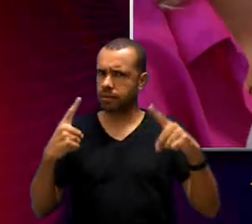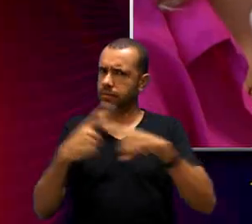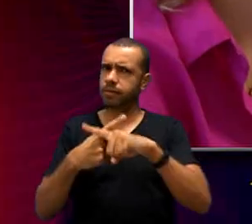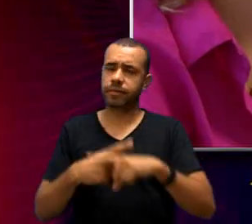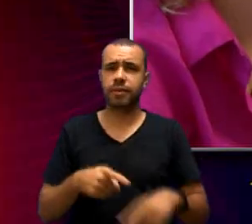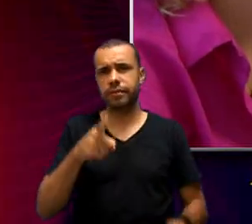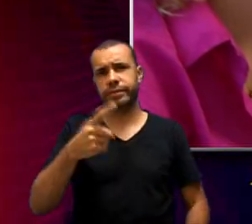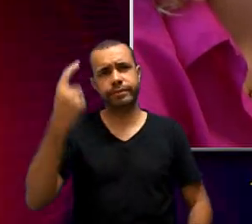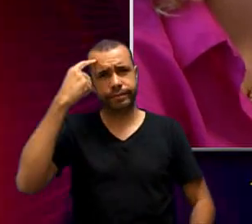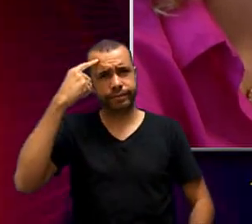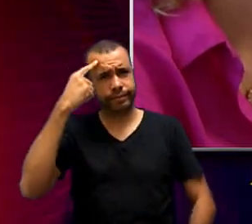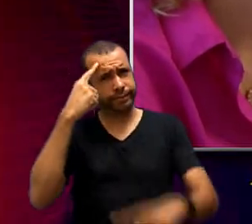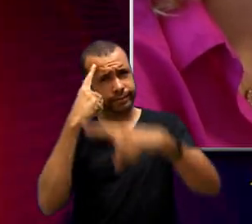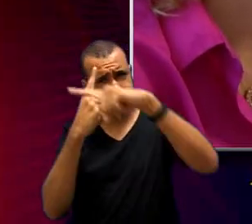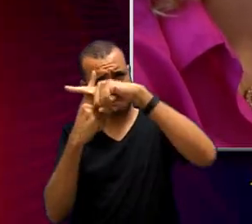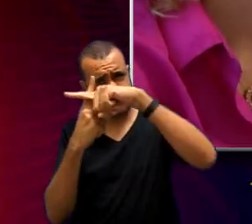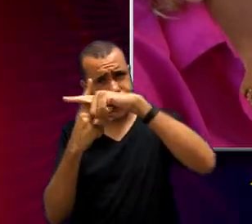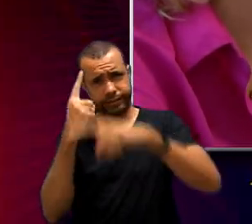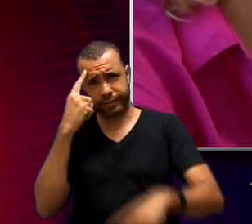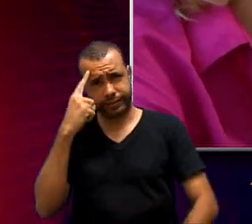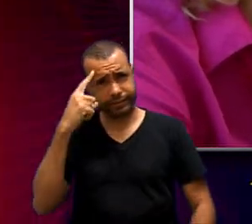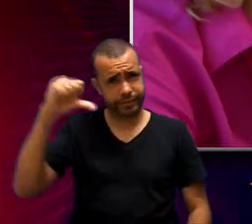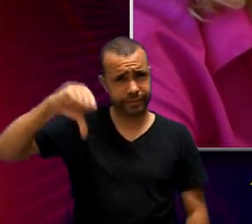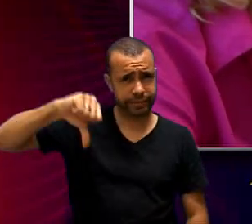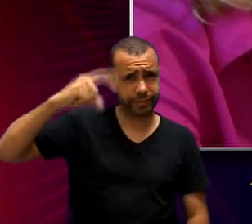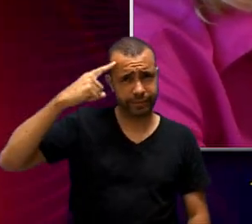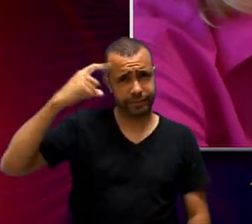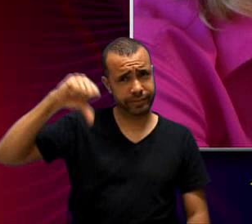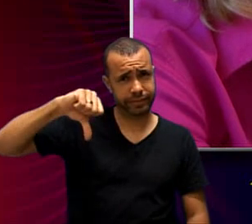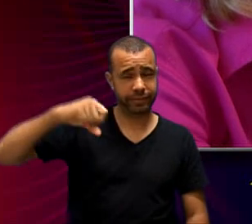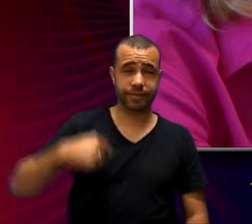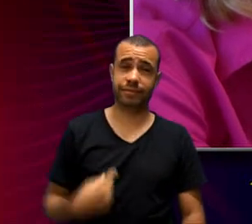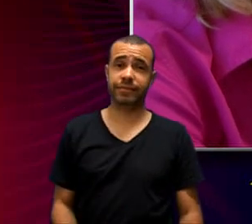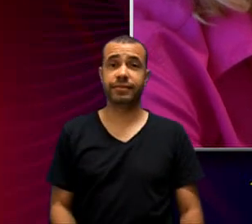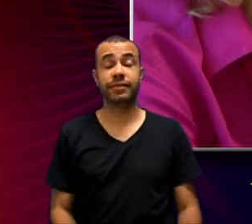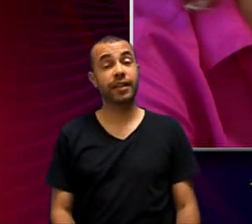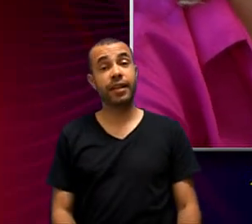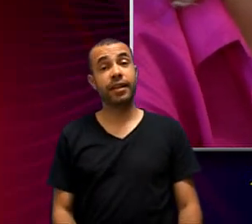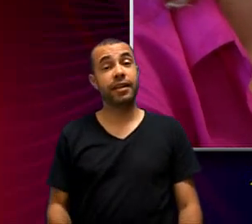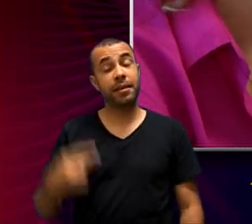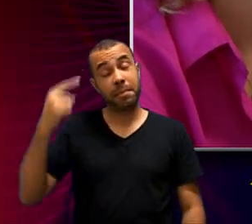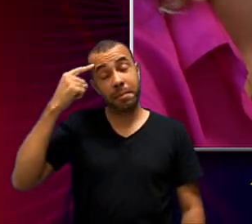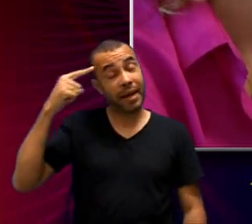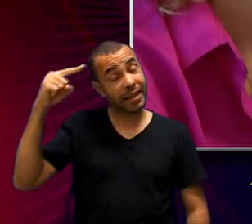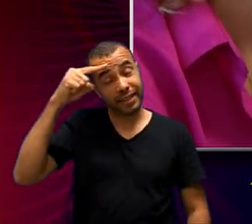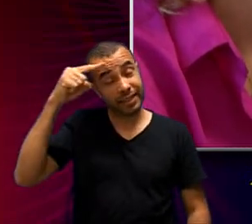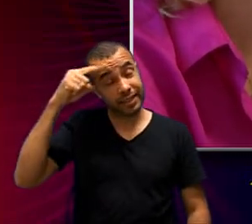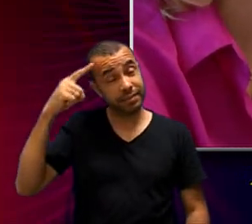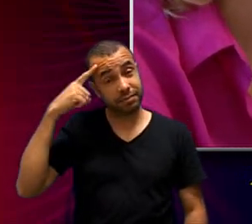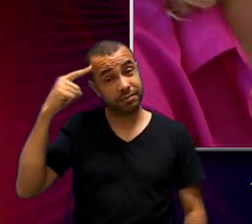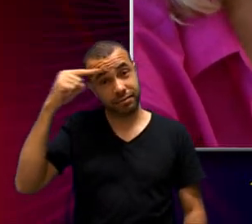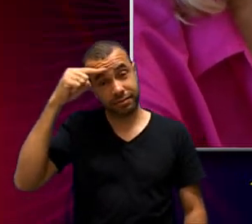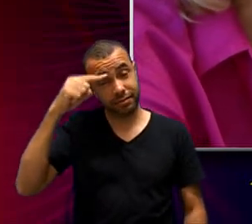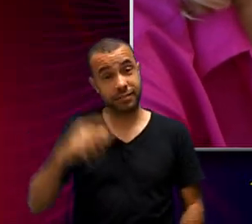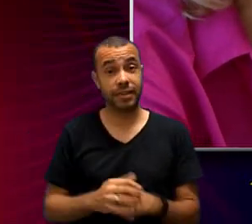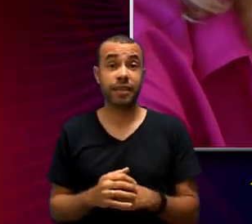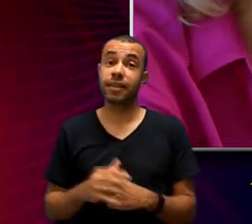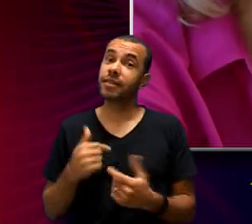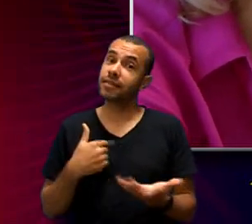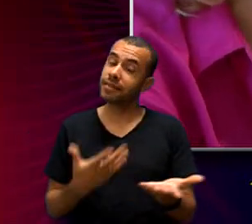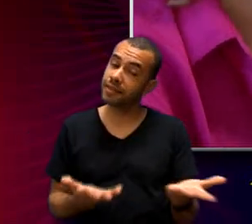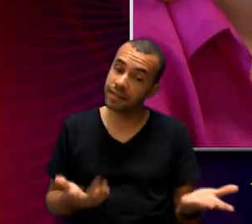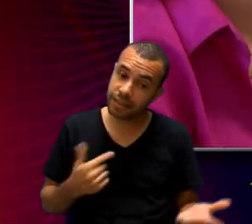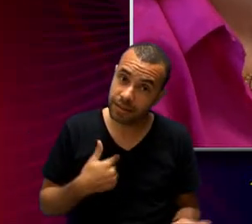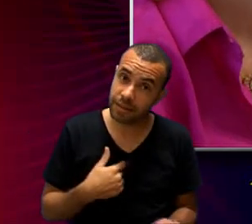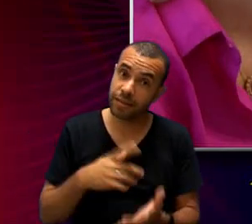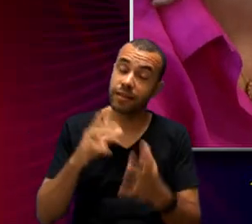ser pessimista. Eu sou, não, eu sou otimista mesmo. Realista. Eu confio no meu país. Transparente, realista.